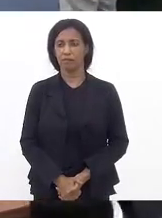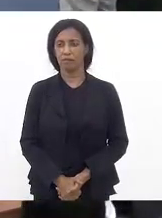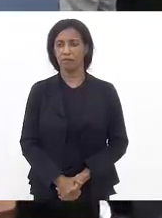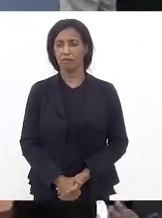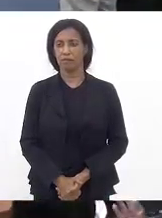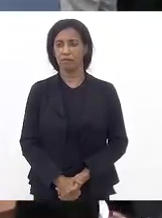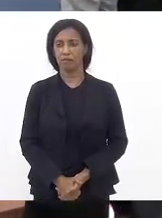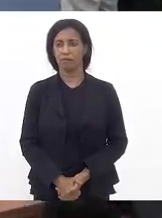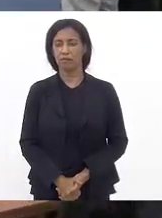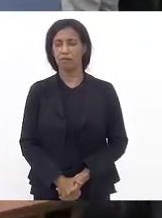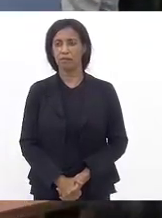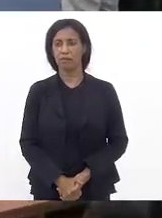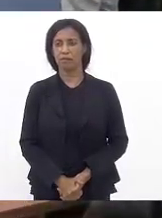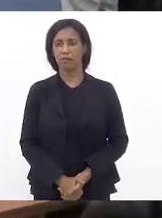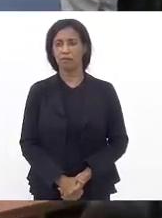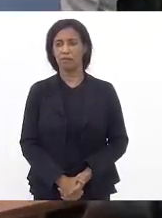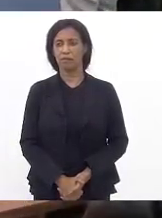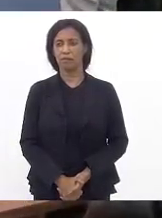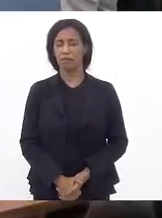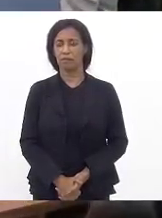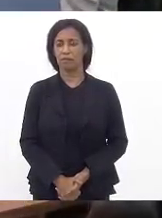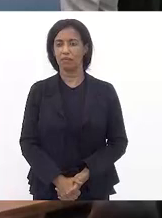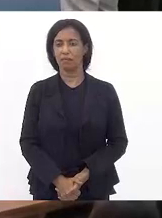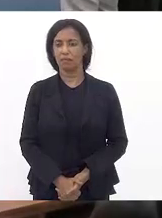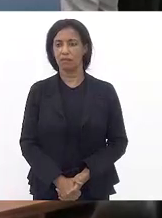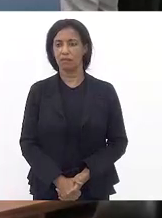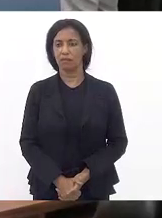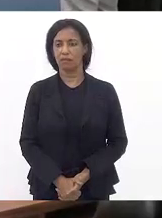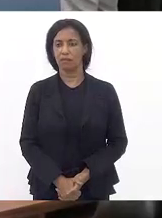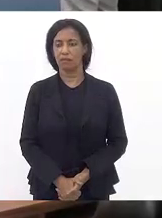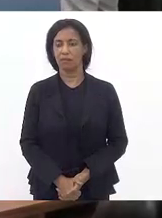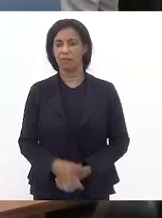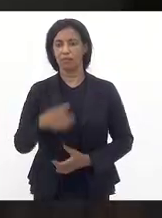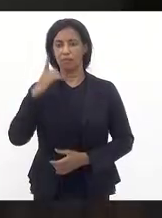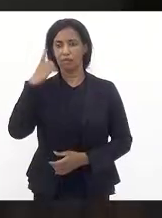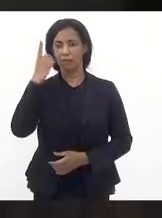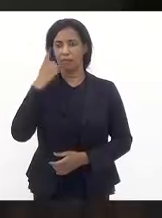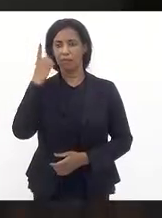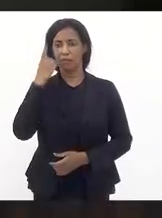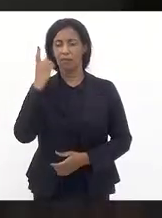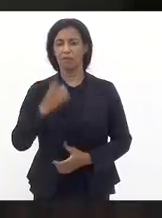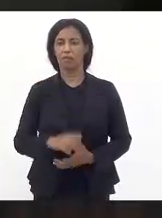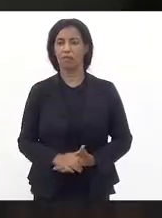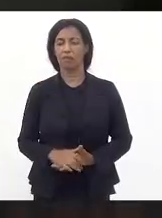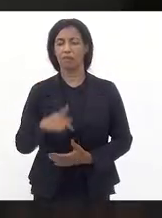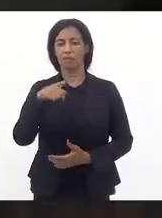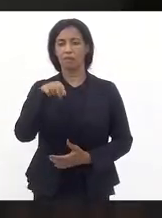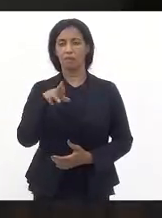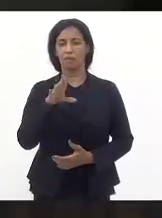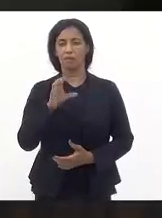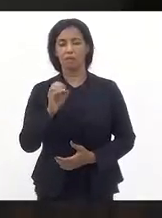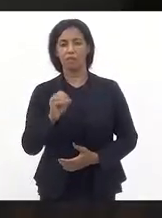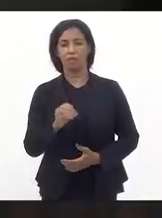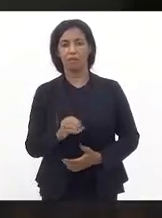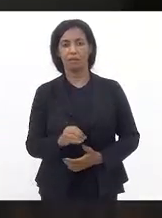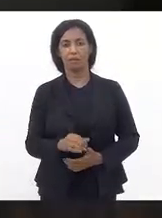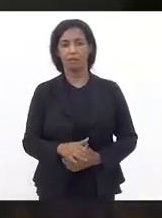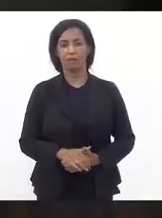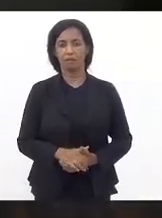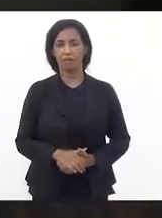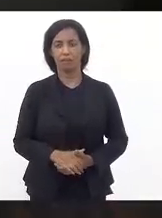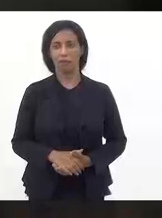a marca aqui 3 o deputado Pedro Ricardo